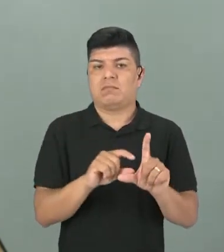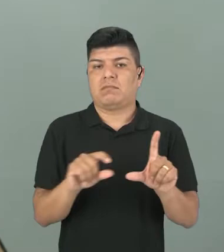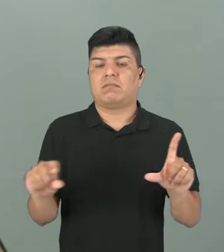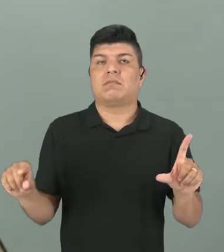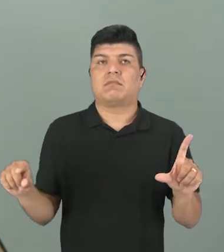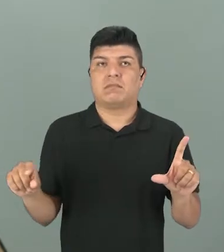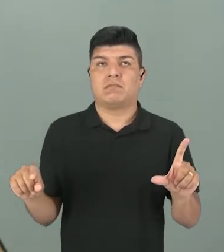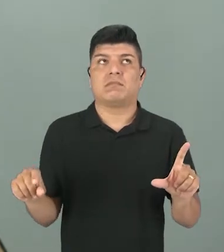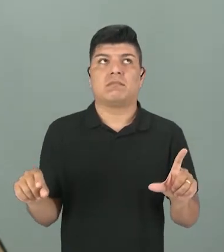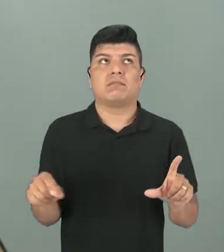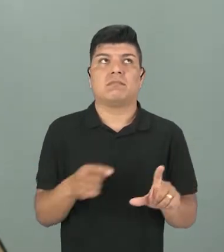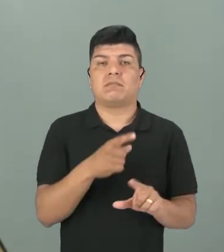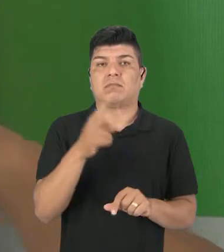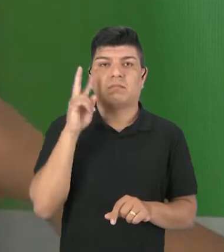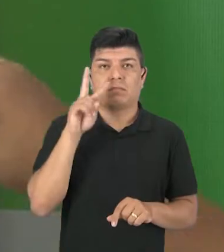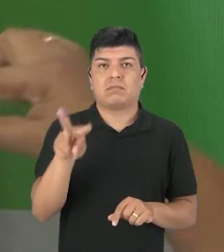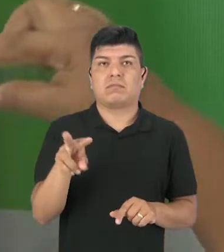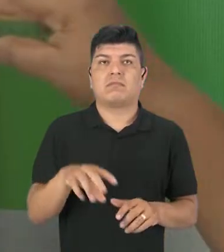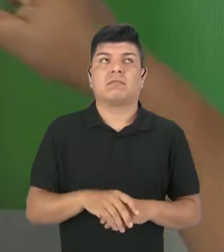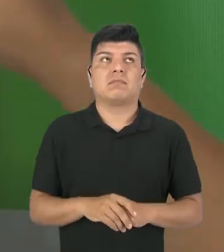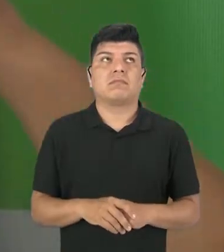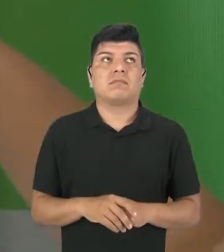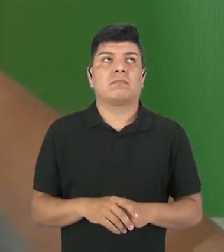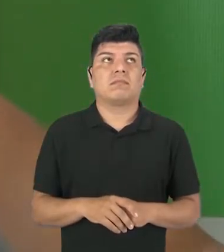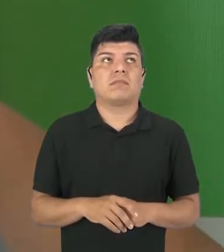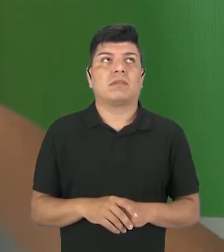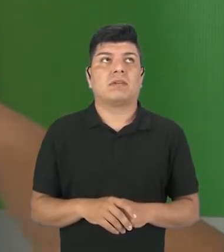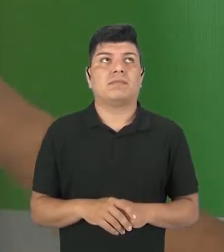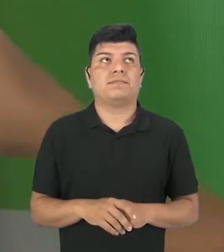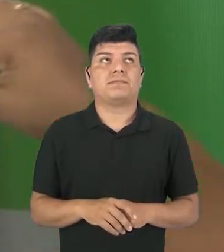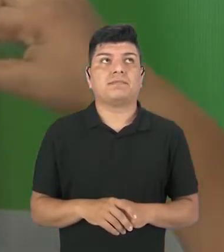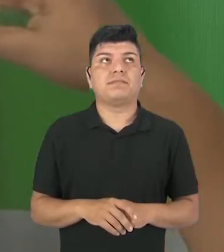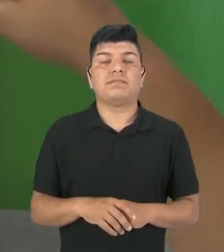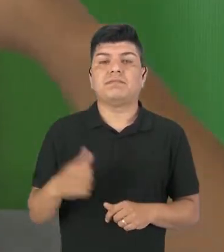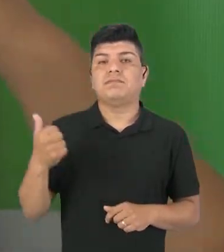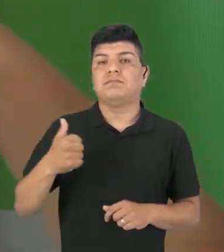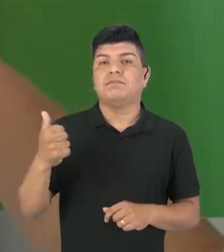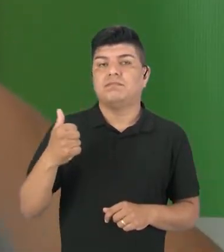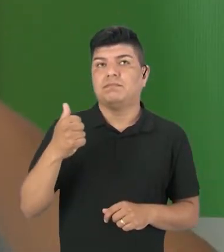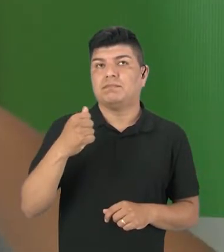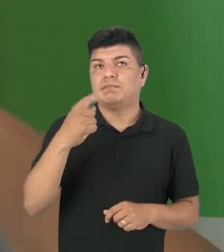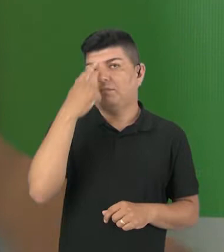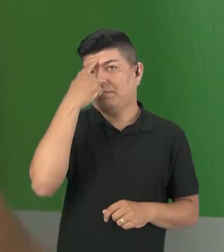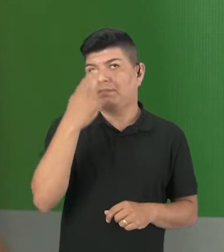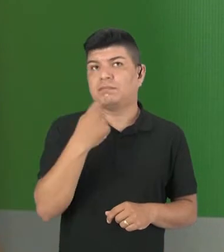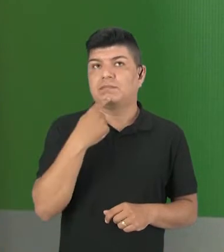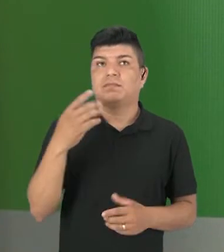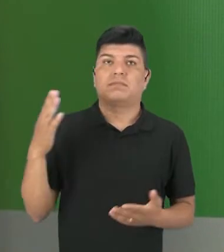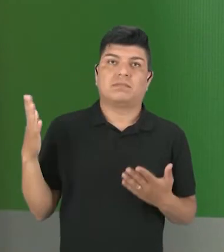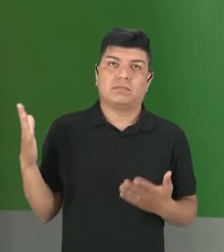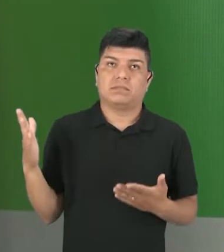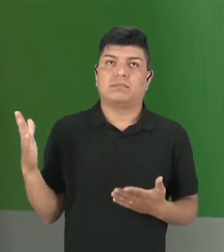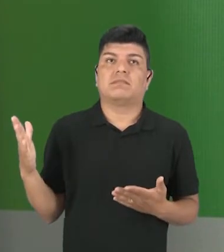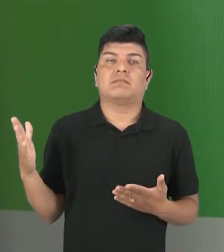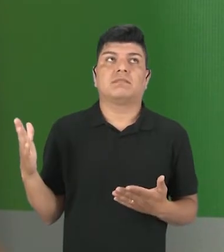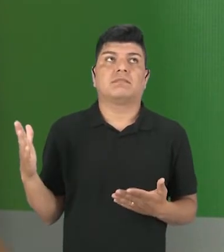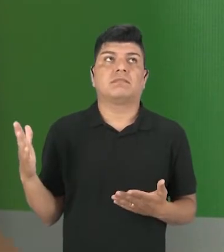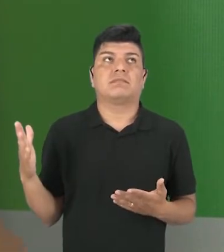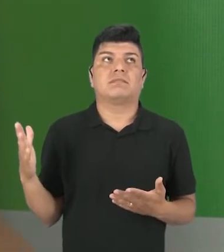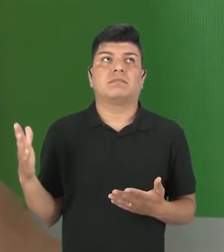né? Essa que vocês estão vendo. Essa primeira fotolegenda, né? Que